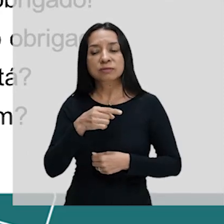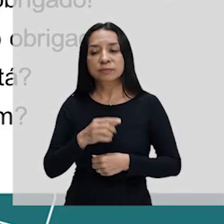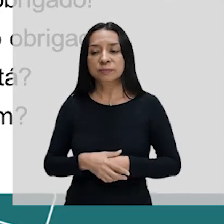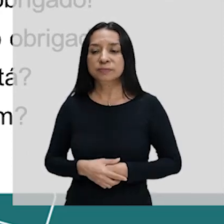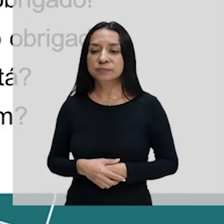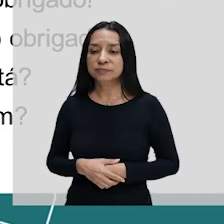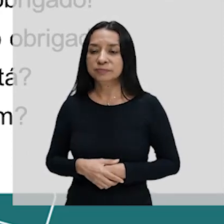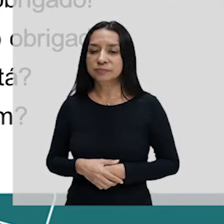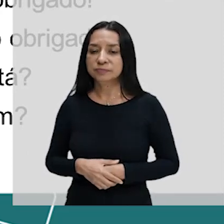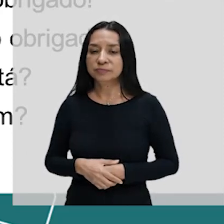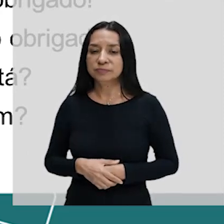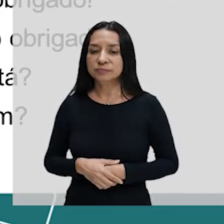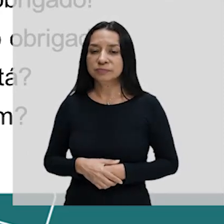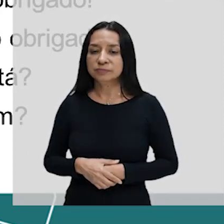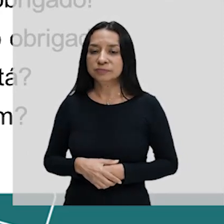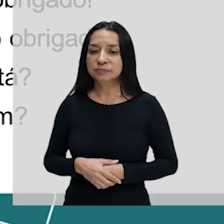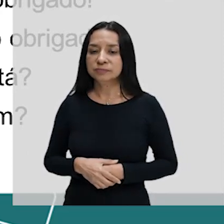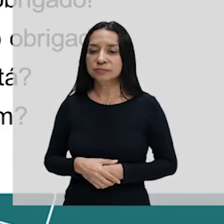Né?